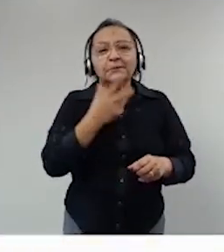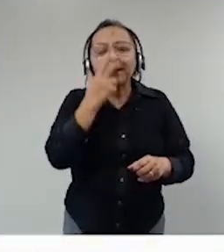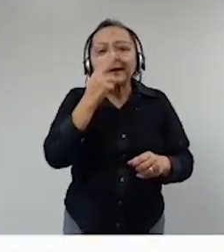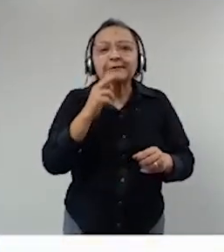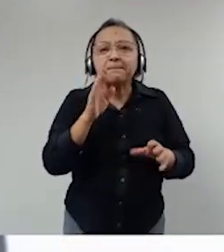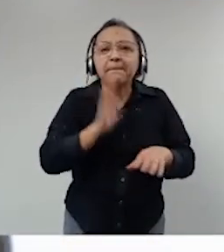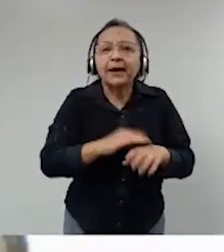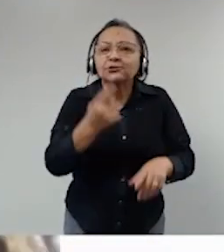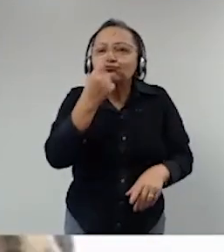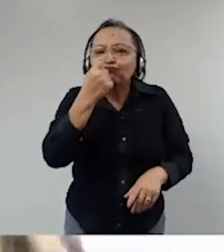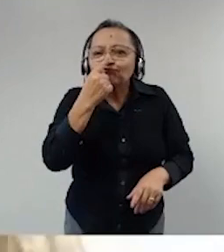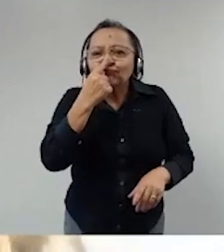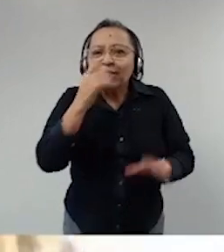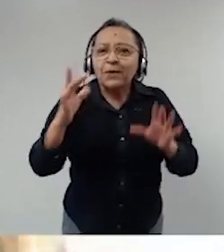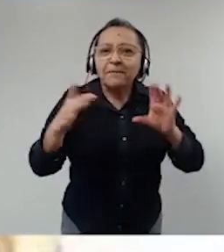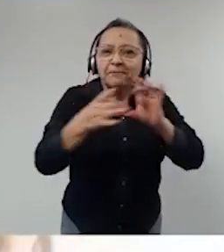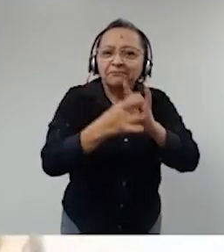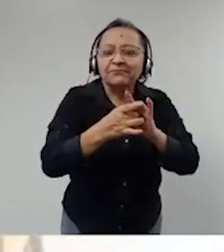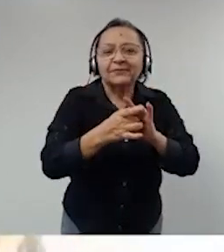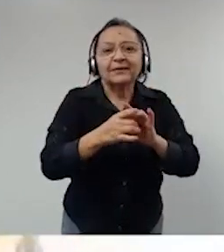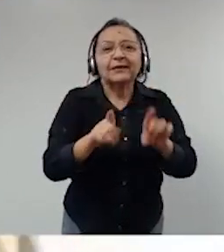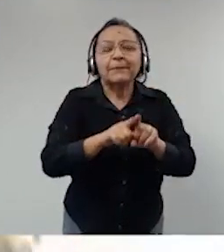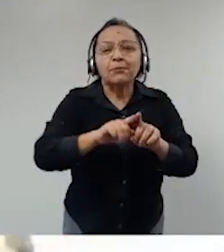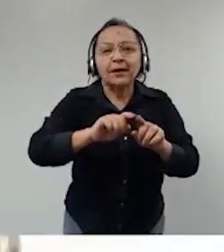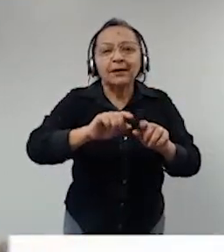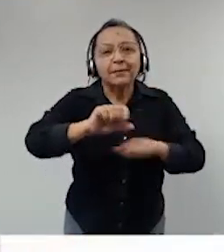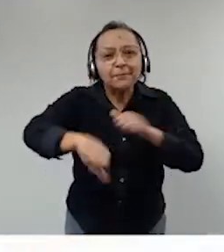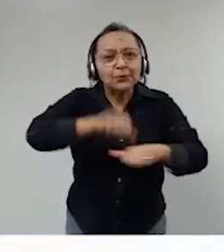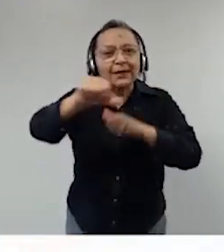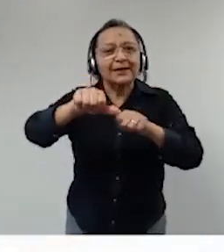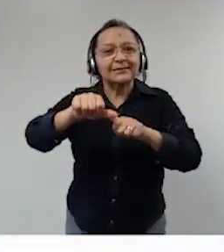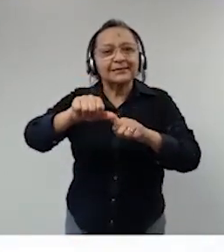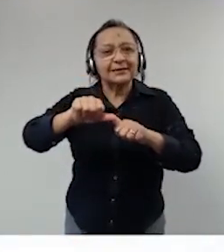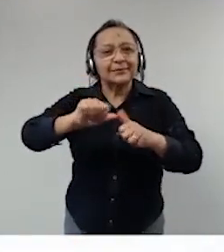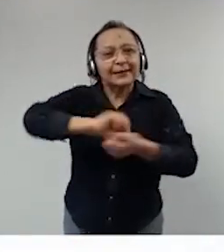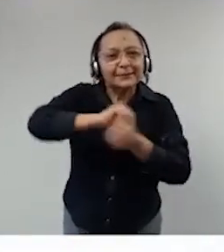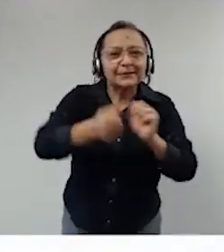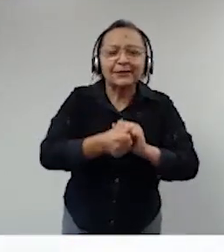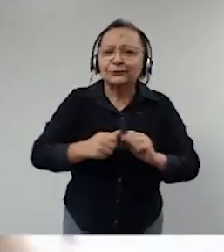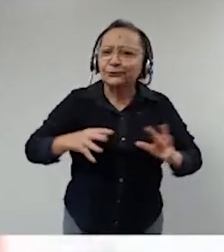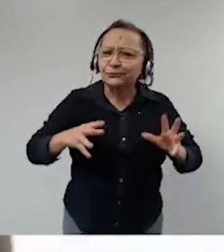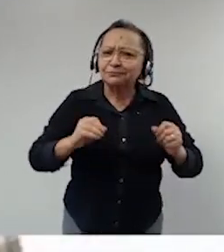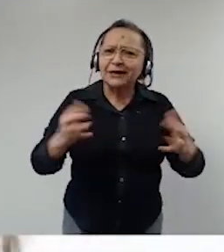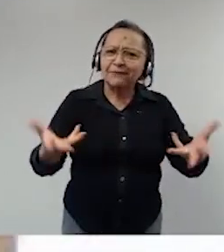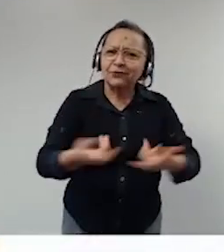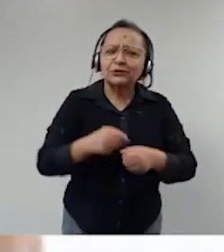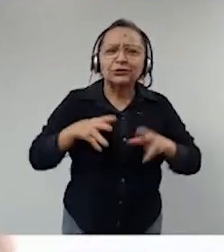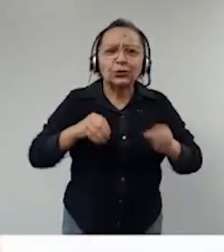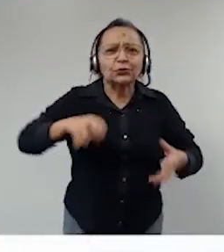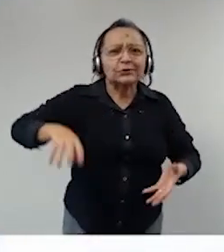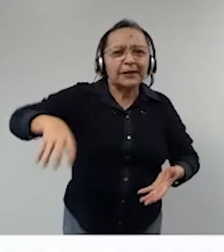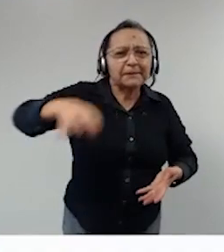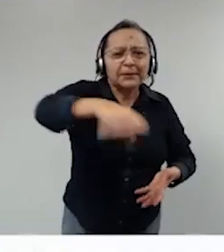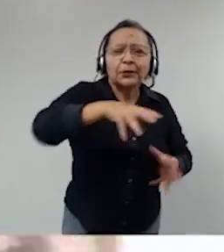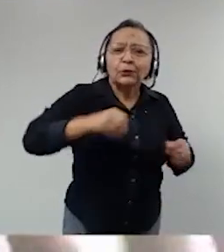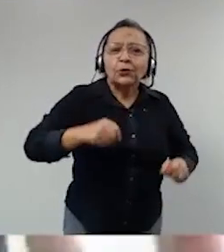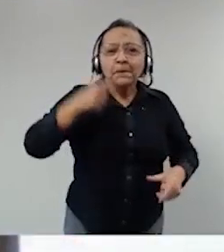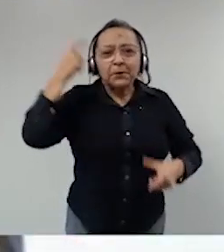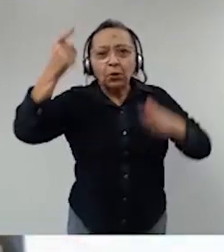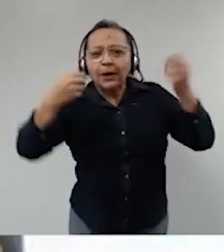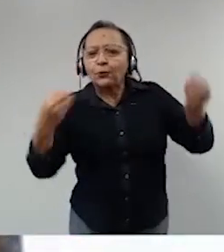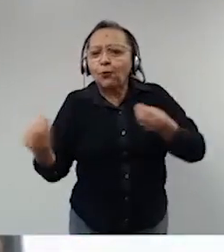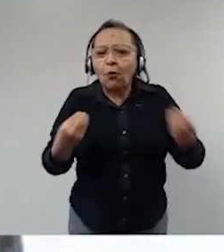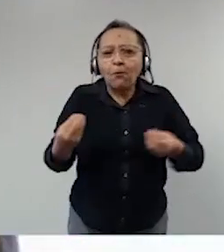conjunto, uma reinvenção incrível de todos os departamentos, então todos preocupados em trazer como que